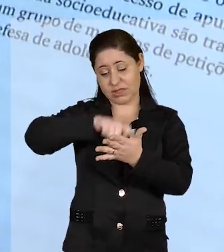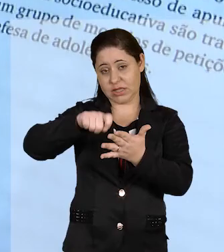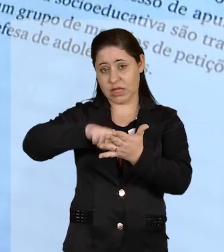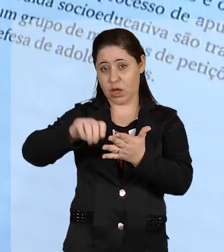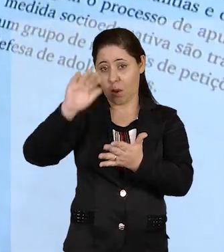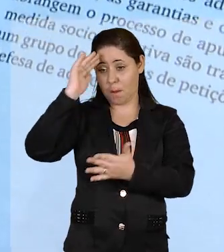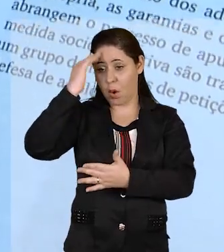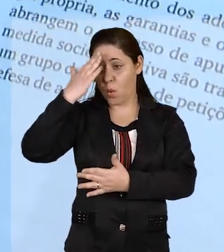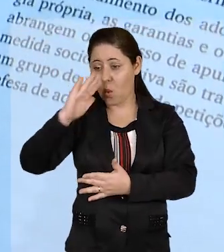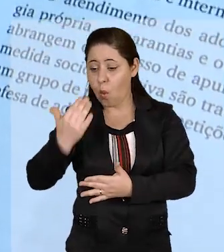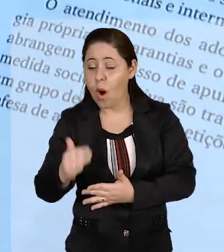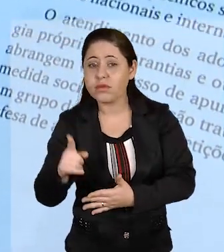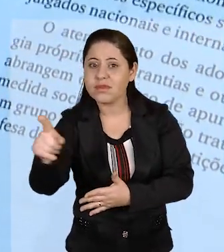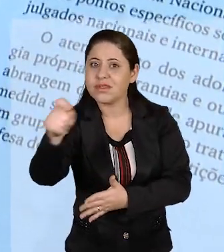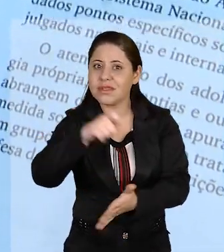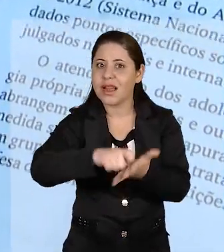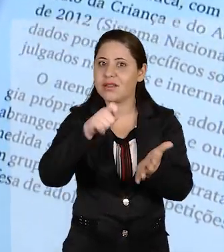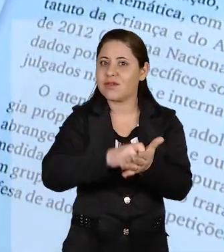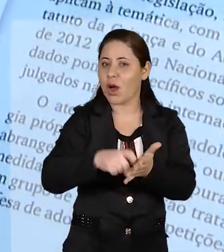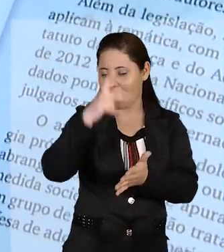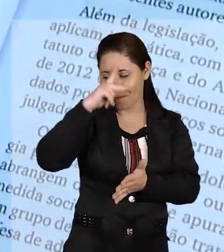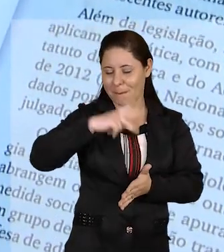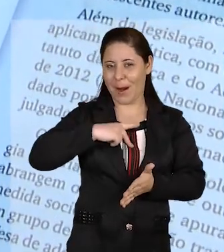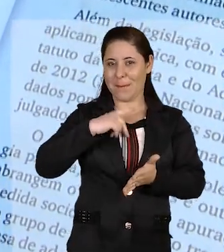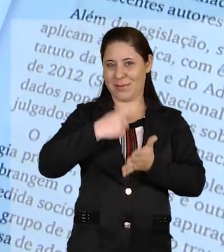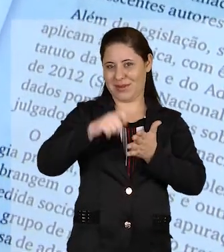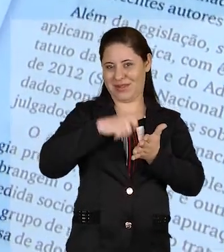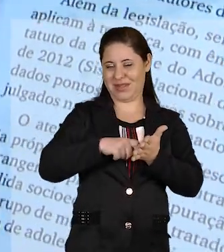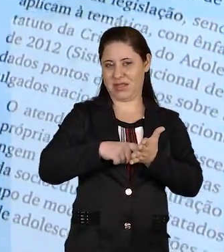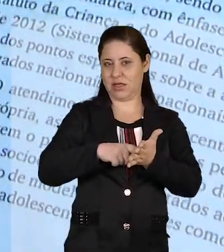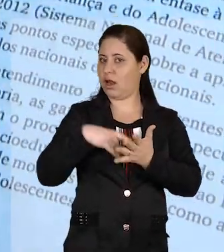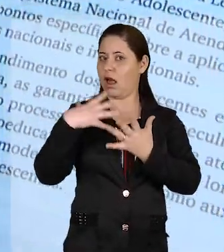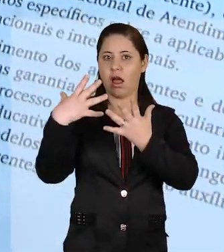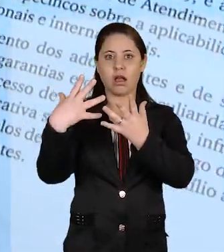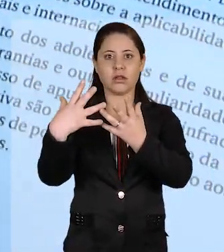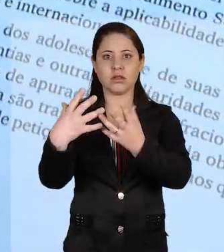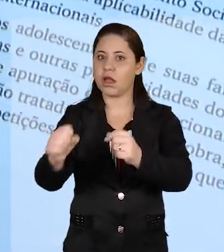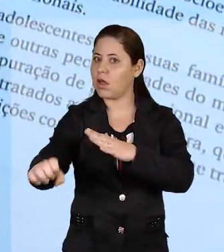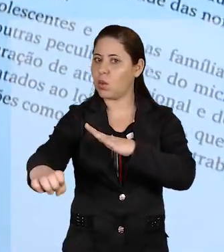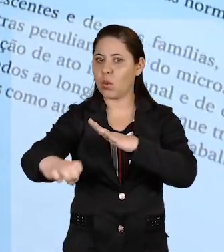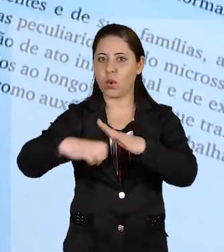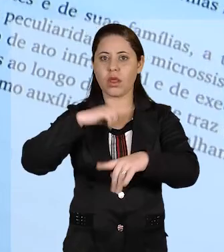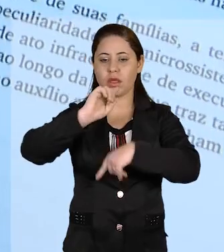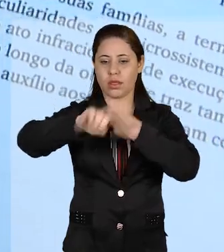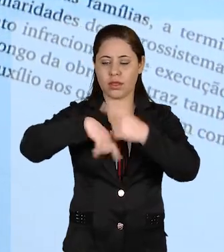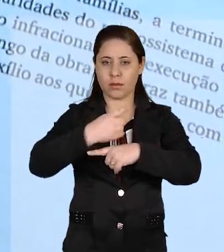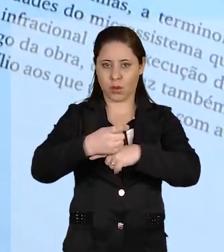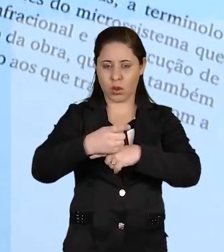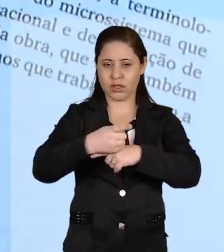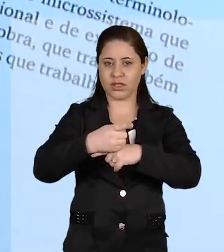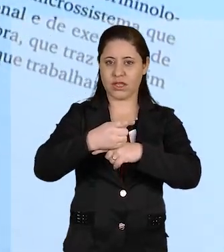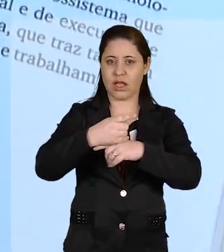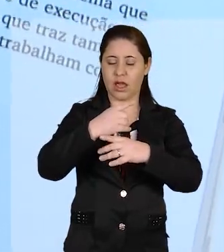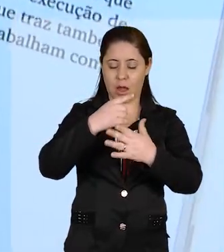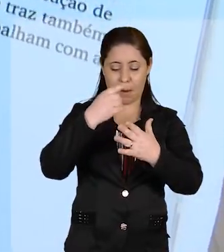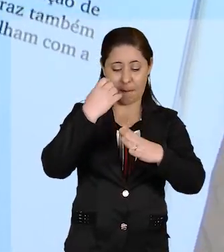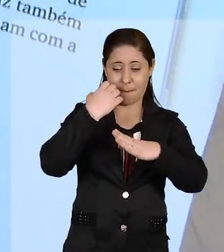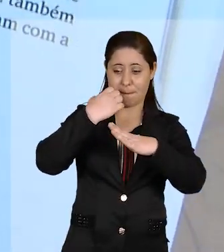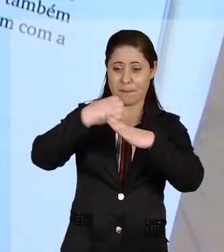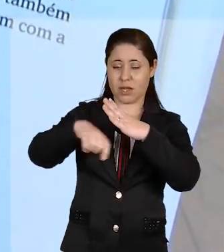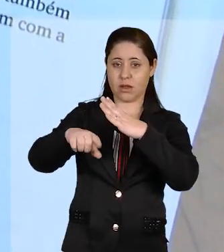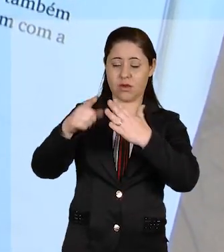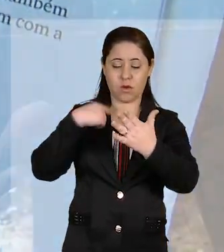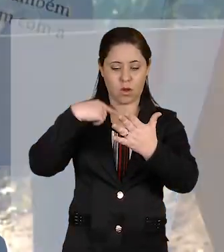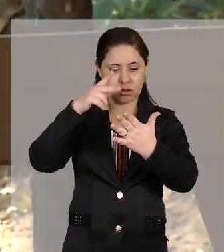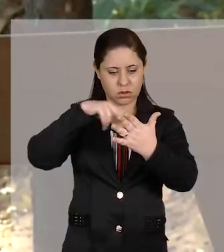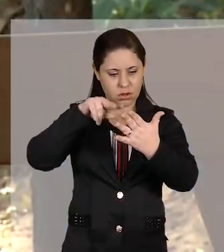escreve. Seria uma honra se o senhor pudesse escrever o meu prefácio. Ele aceitou. Num primeiro e-mail, depois que ele recebeu a obra original, ele